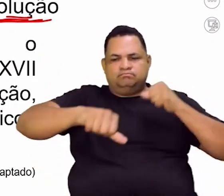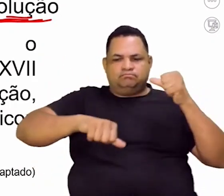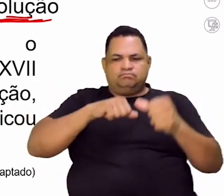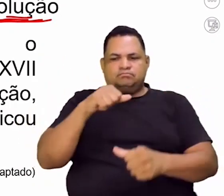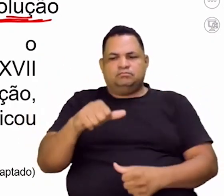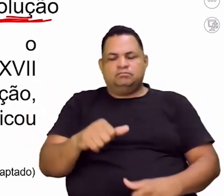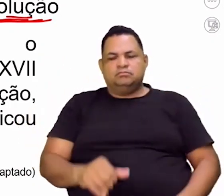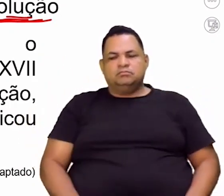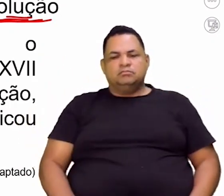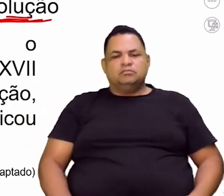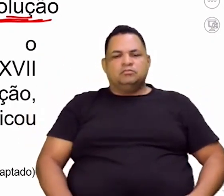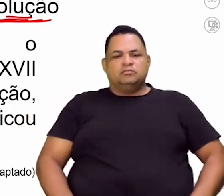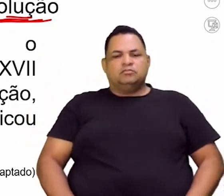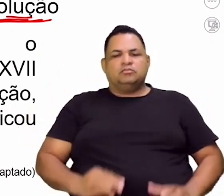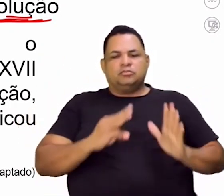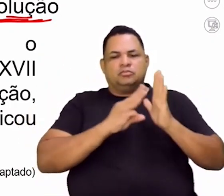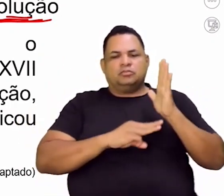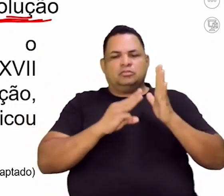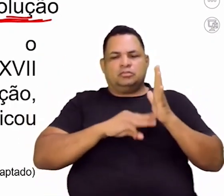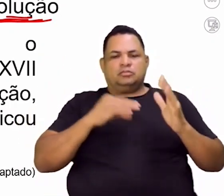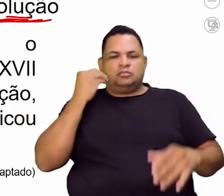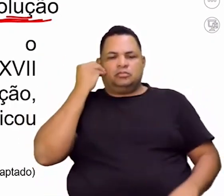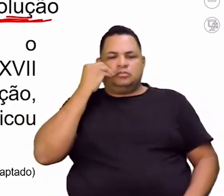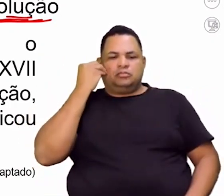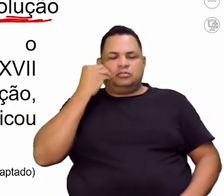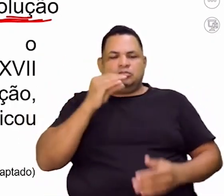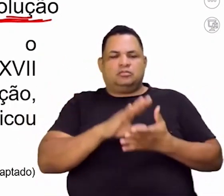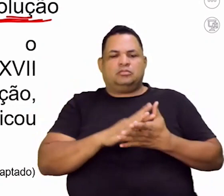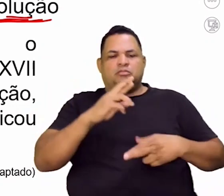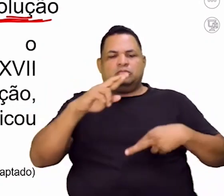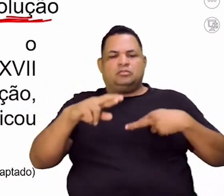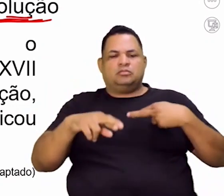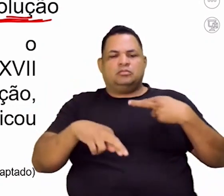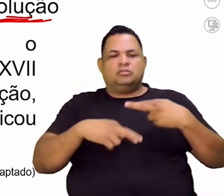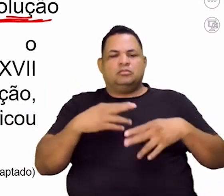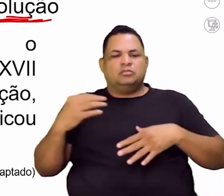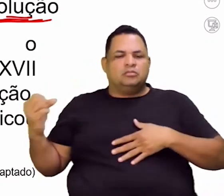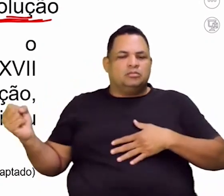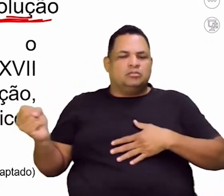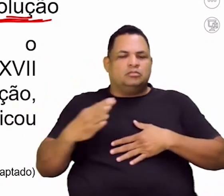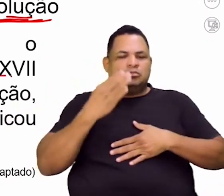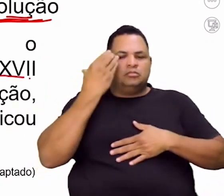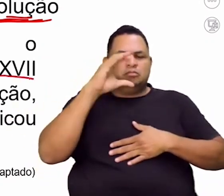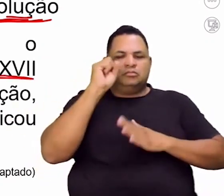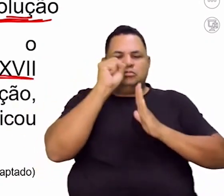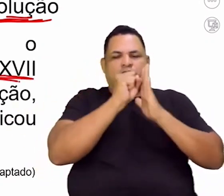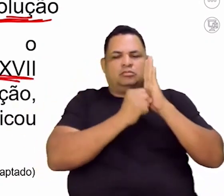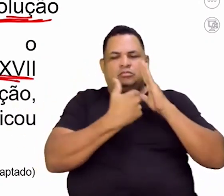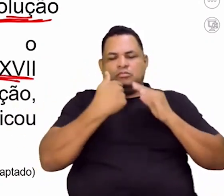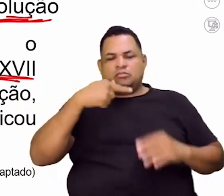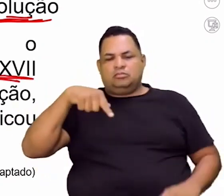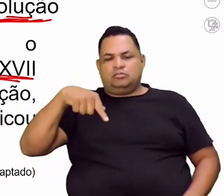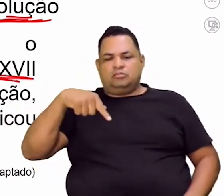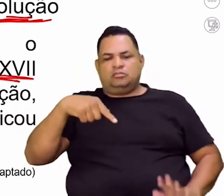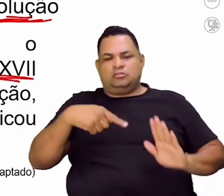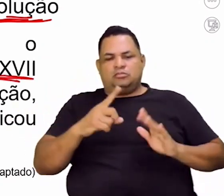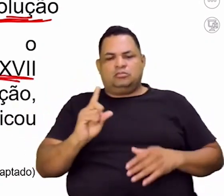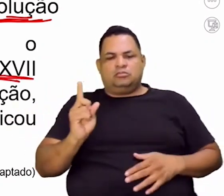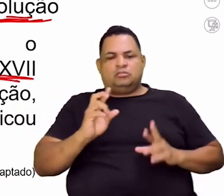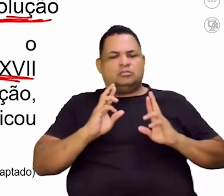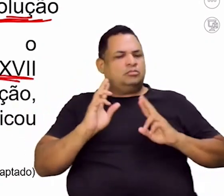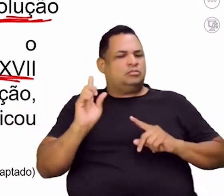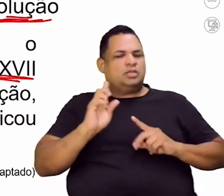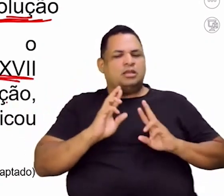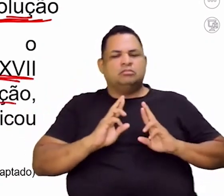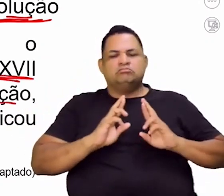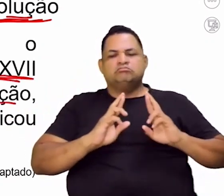etc. Com o método experimental, o renascimento das ciências lá no século XVII não